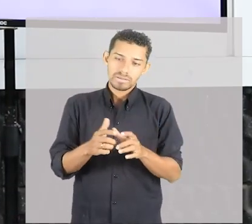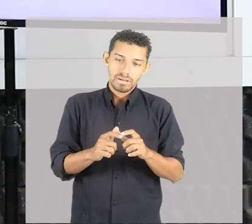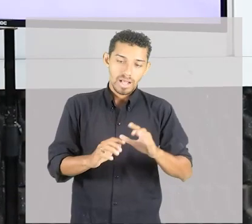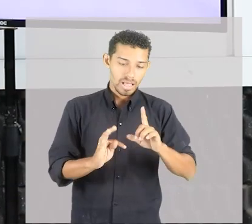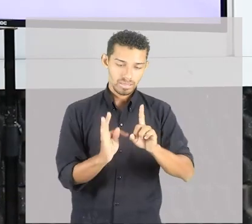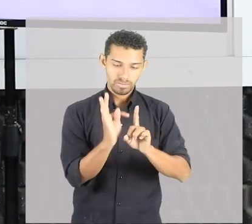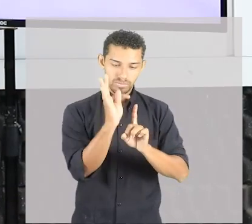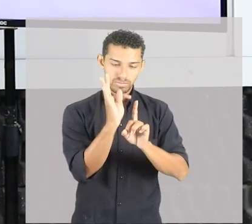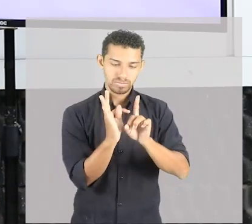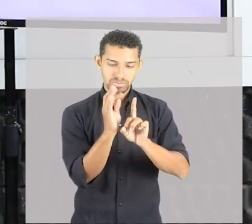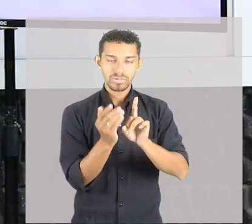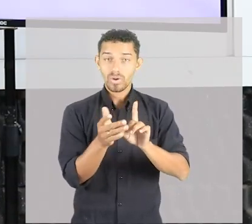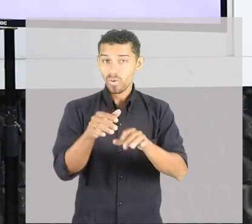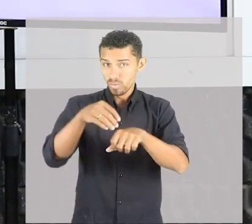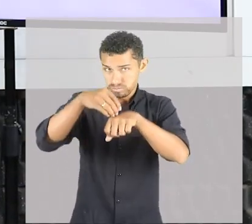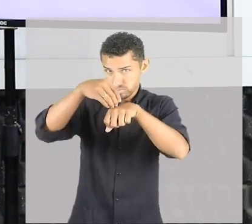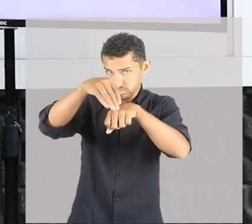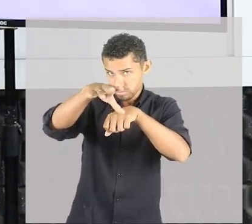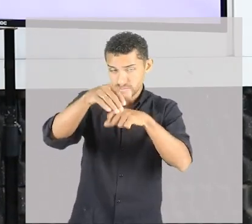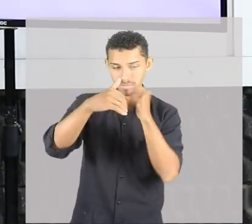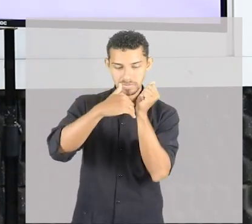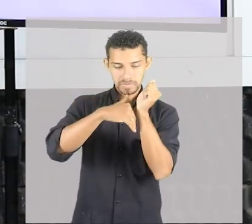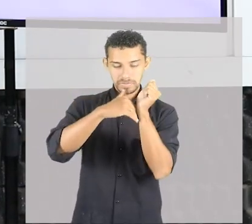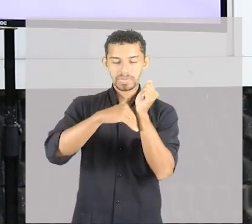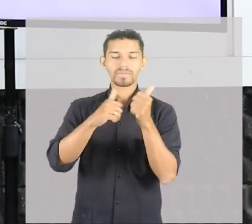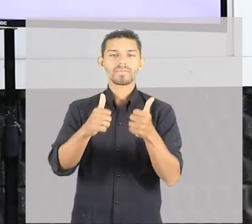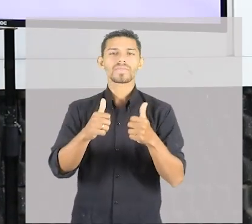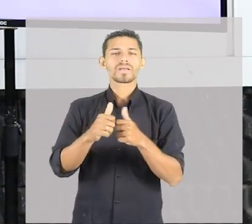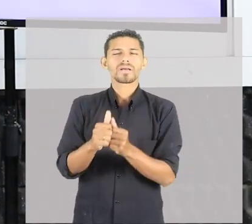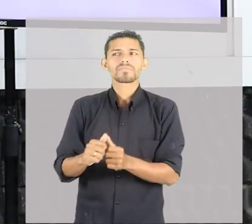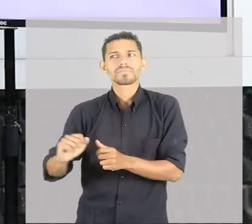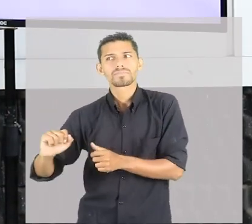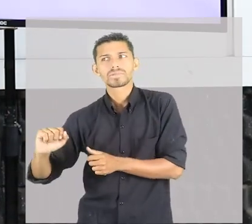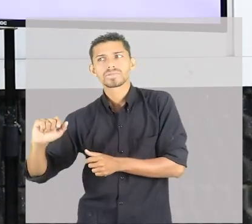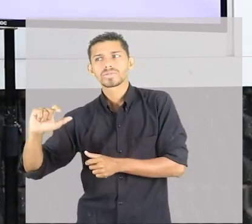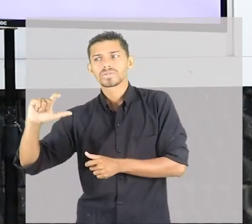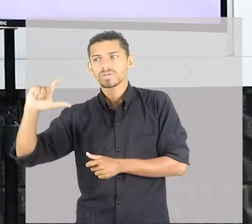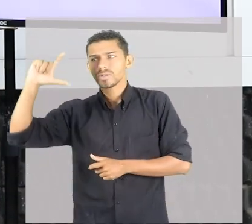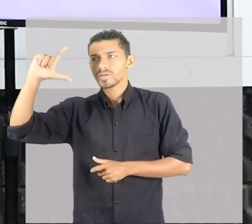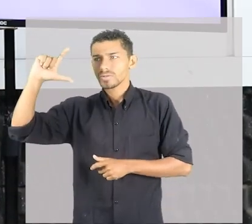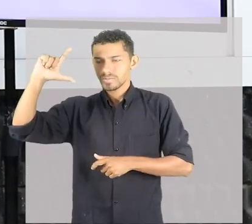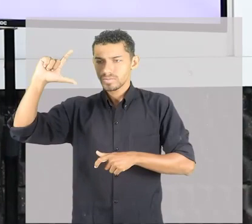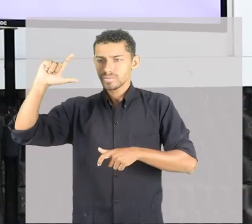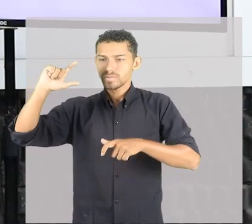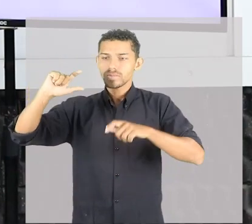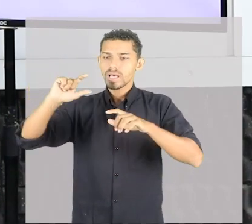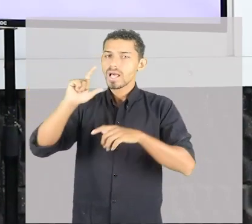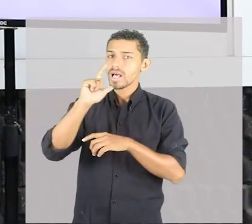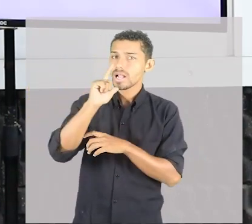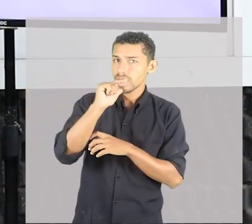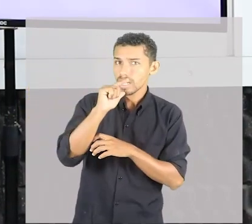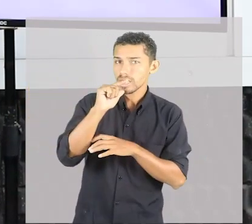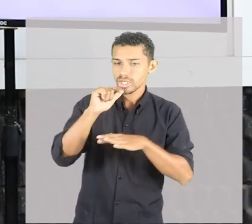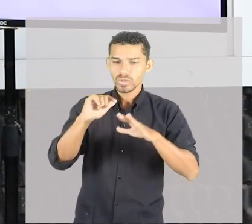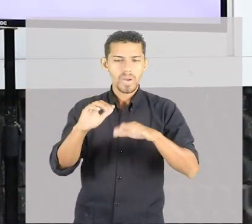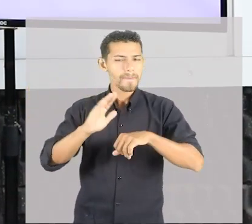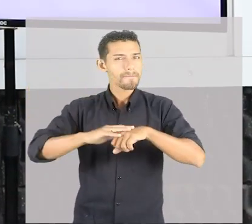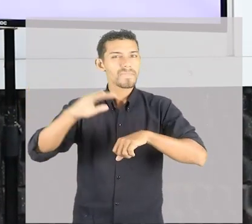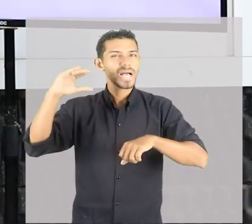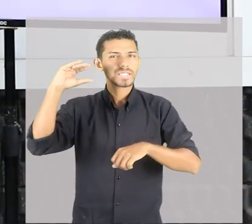assim te contar um segredo quanto mais alta for a pressão na superfície do líquido mais